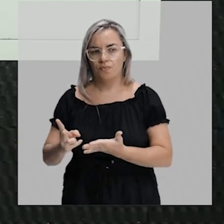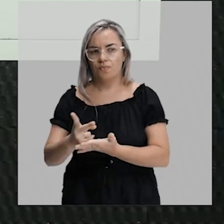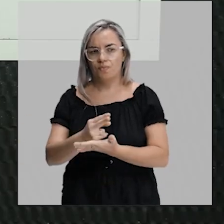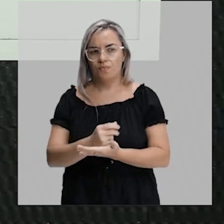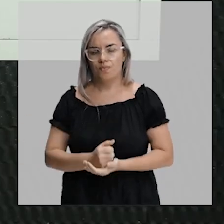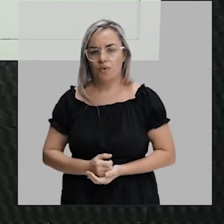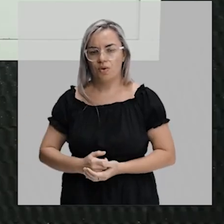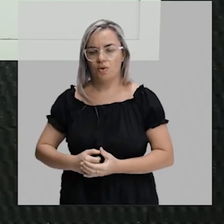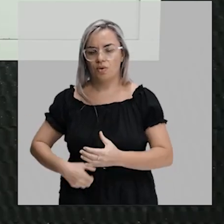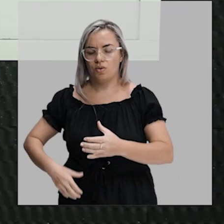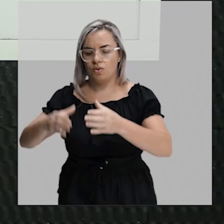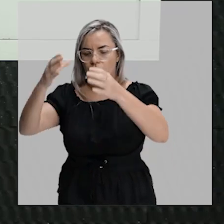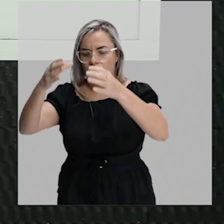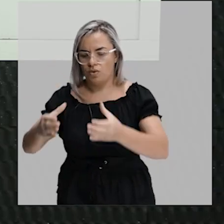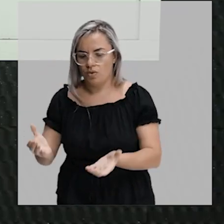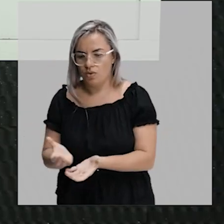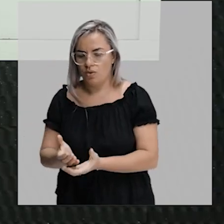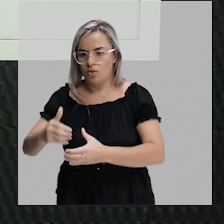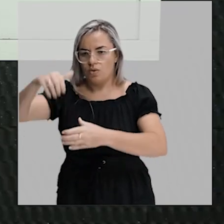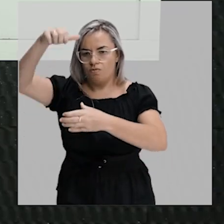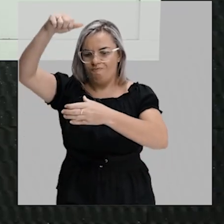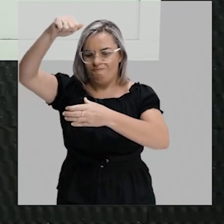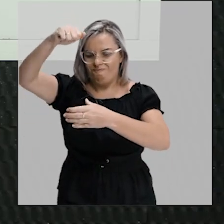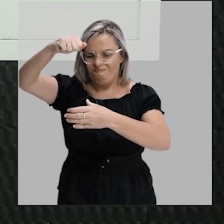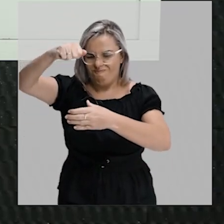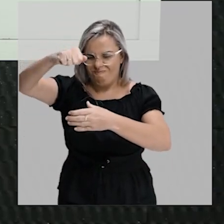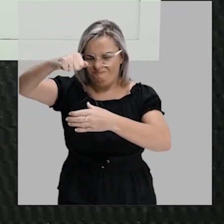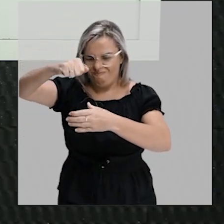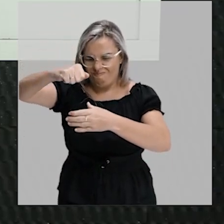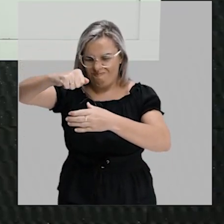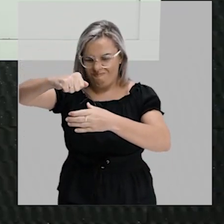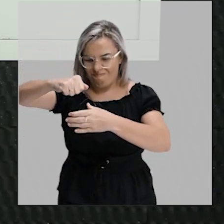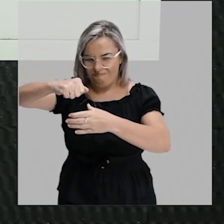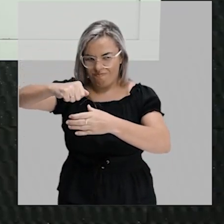baixo, certo? Houve uma mudança,